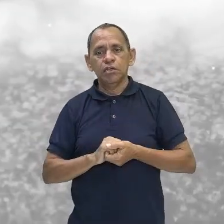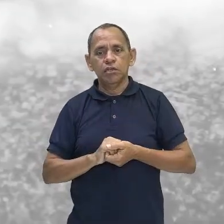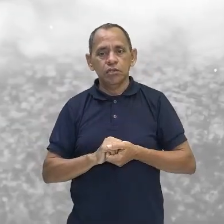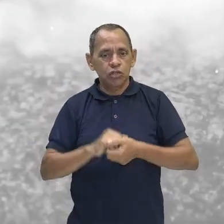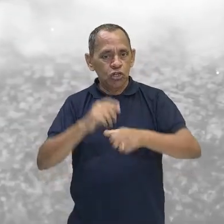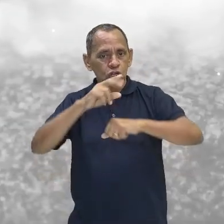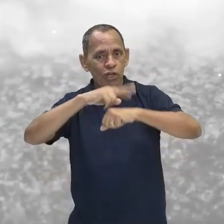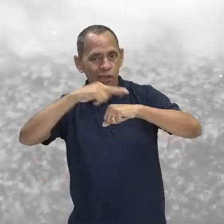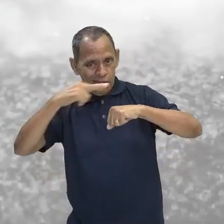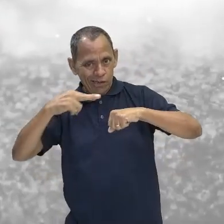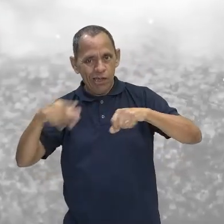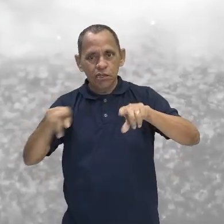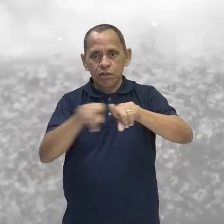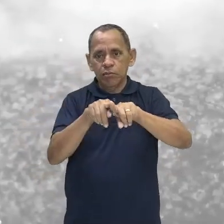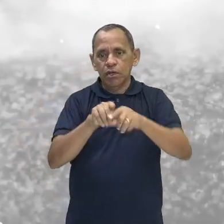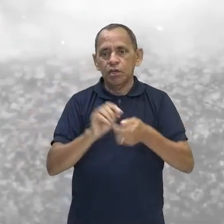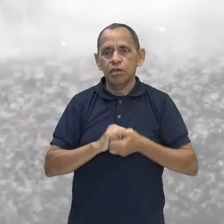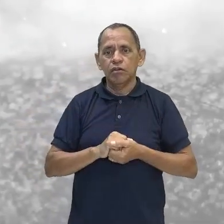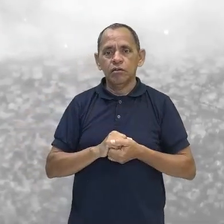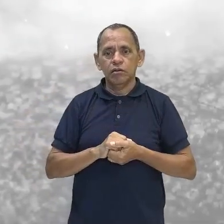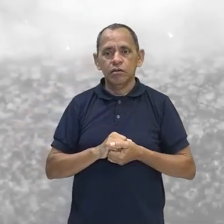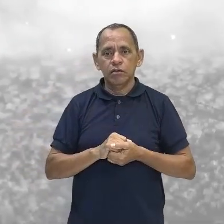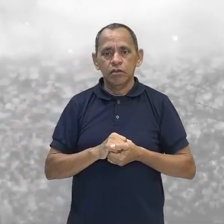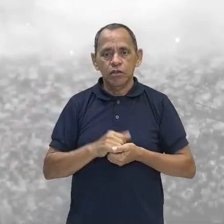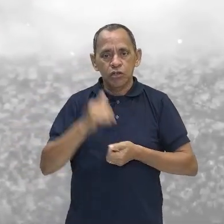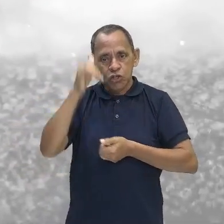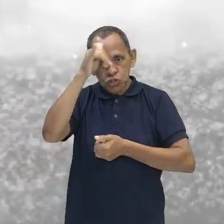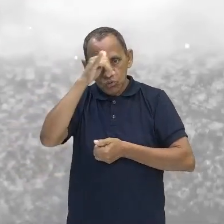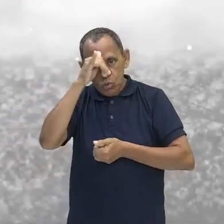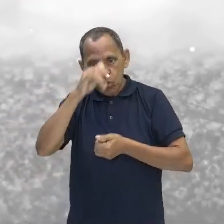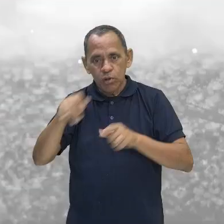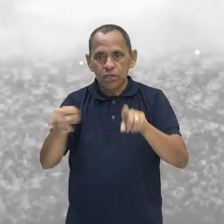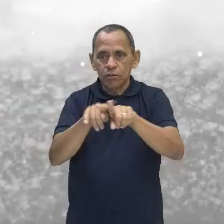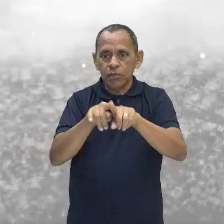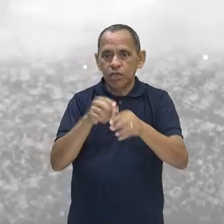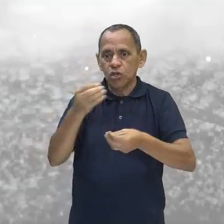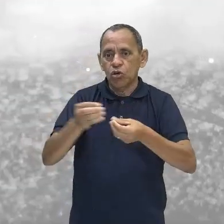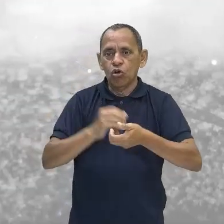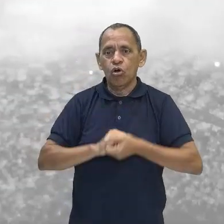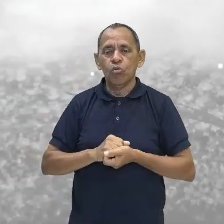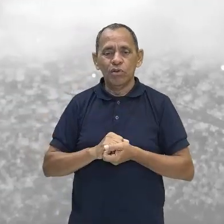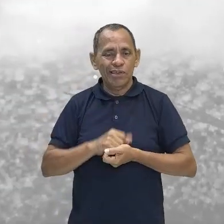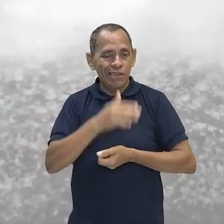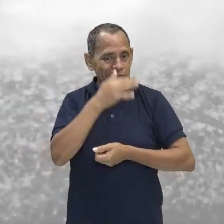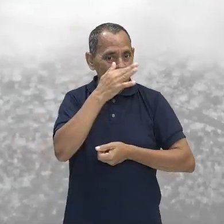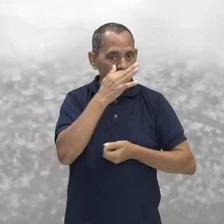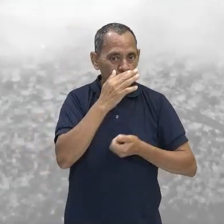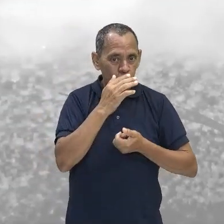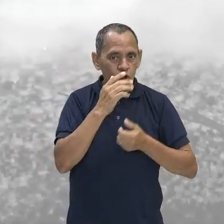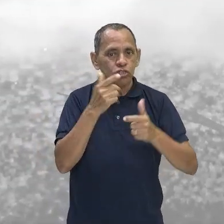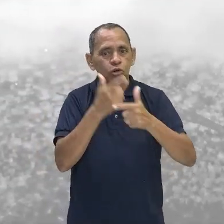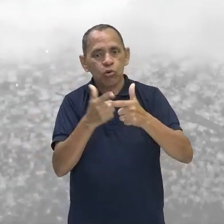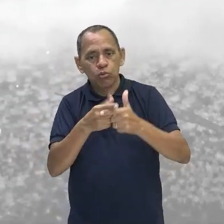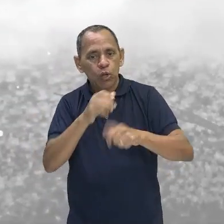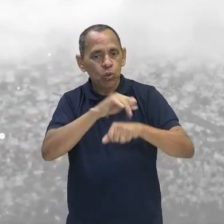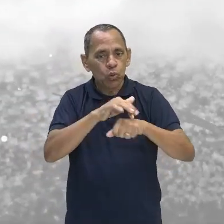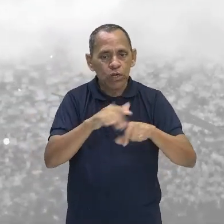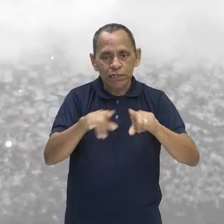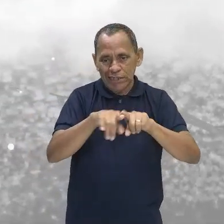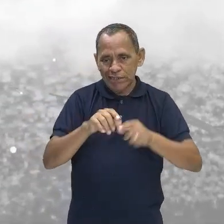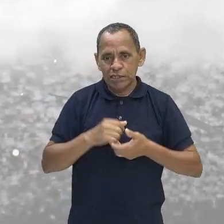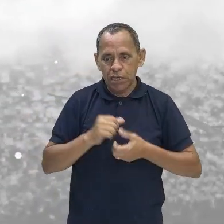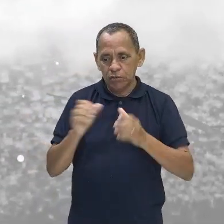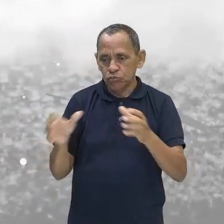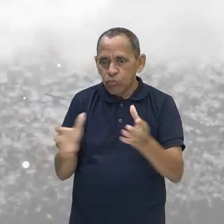radioativa, estúpida e inválida. A rosa com cirrose, a anti-rosa atômica,